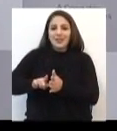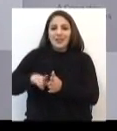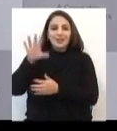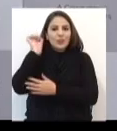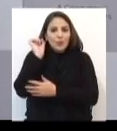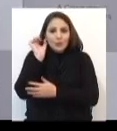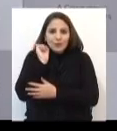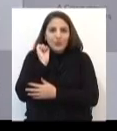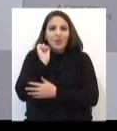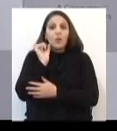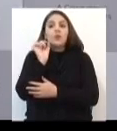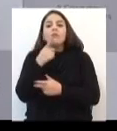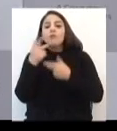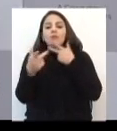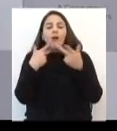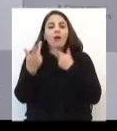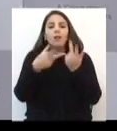o Executivo.